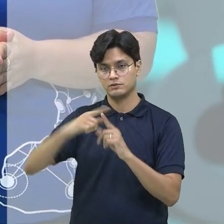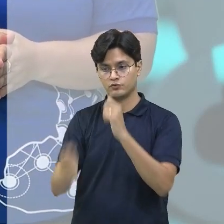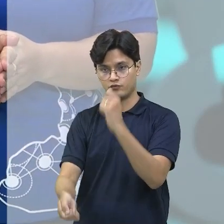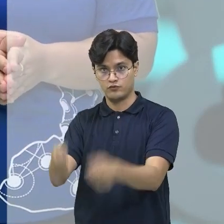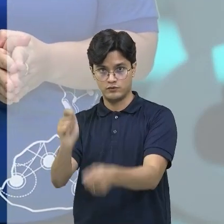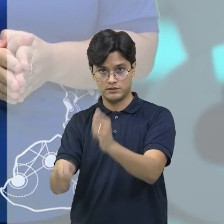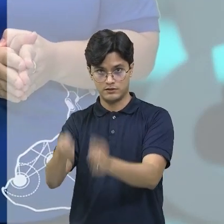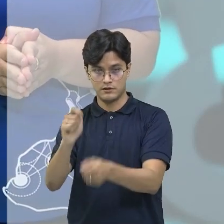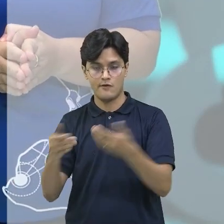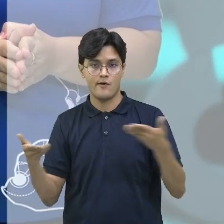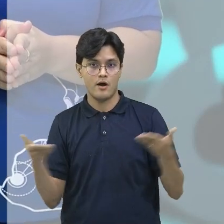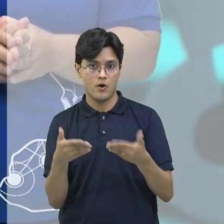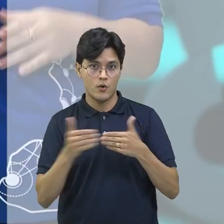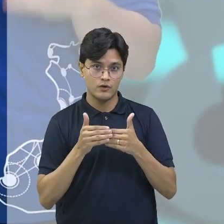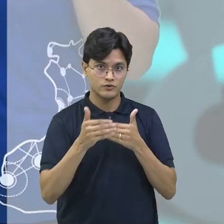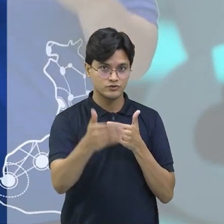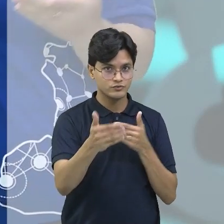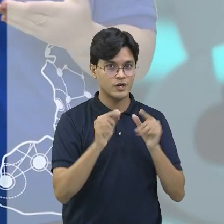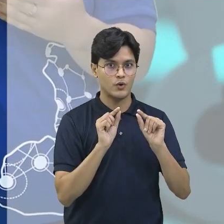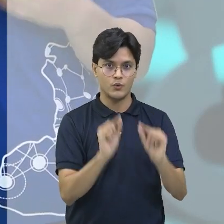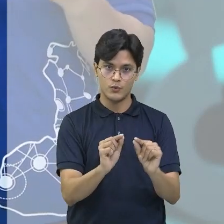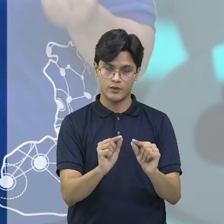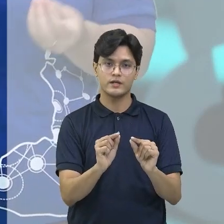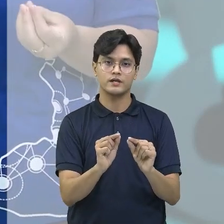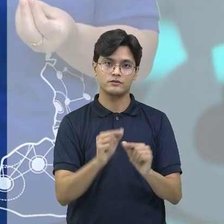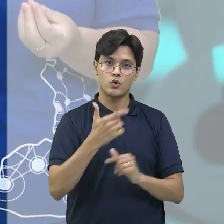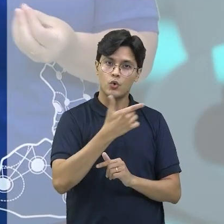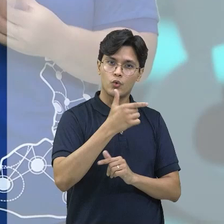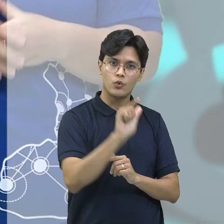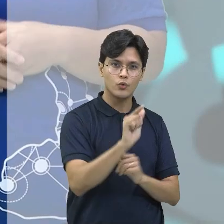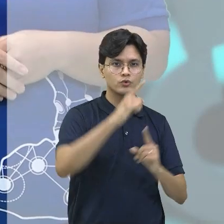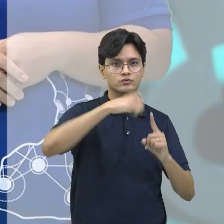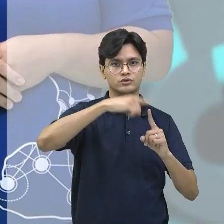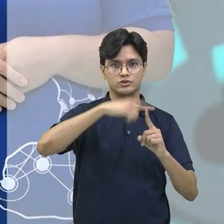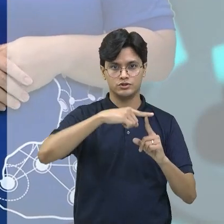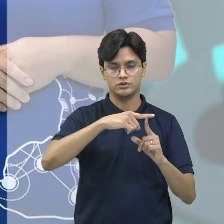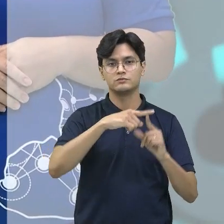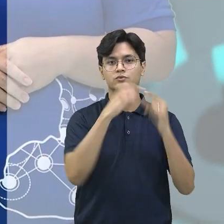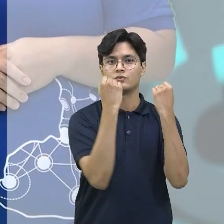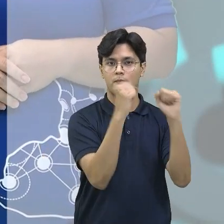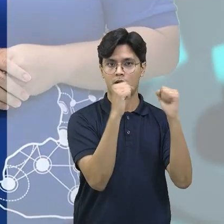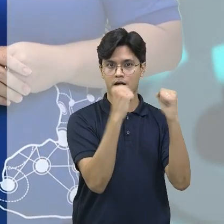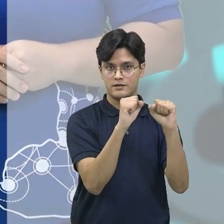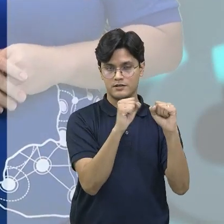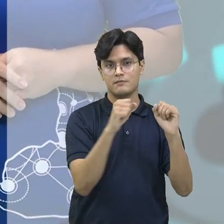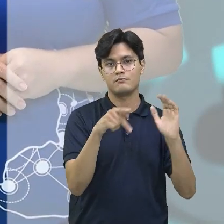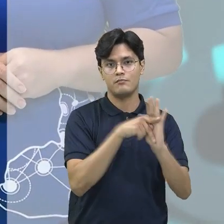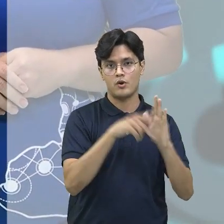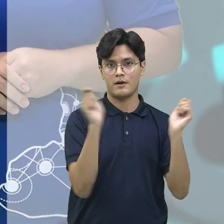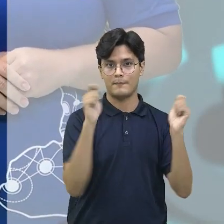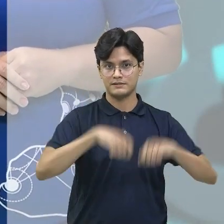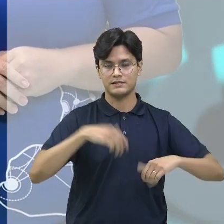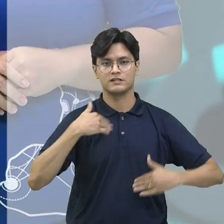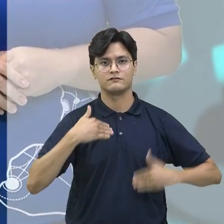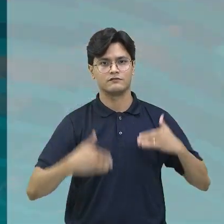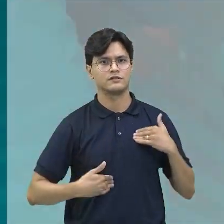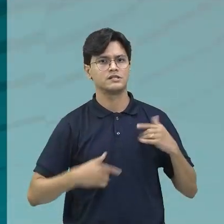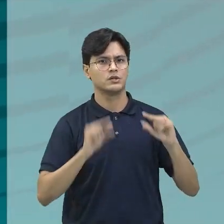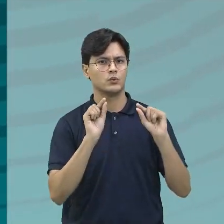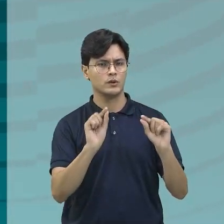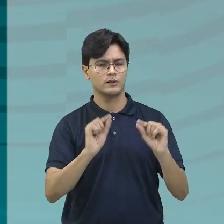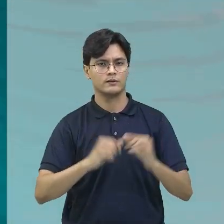vamos prosseguir para a próxima ginástica de condicionamento físico. Vamos ver aí qual vai